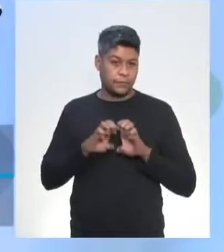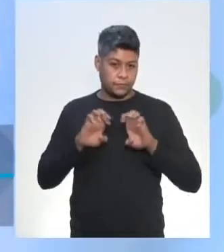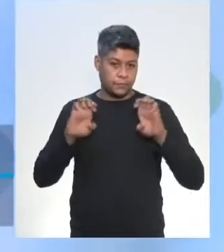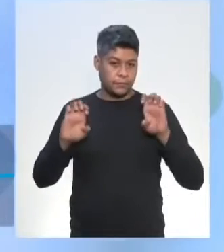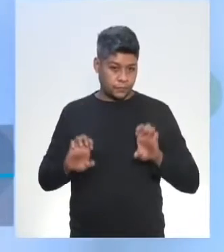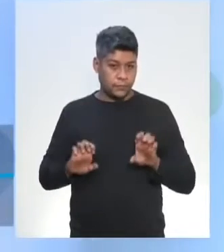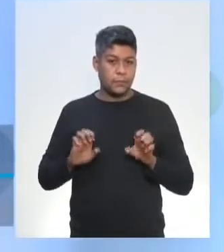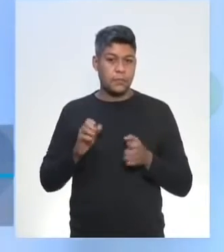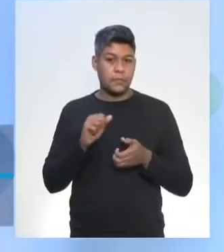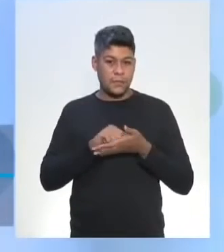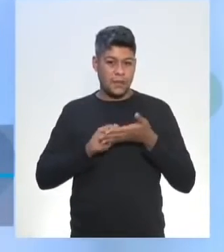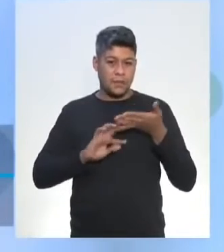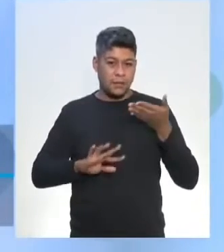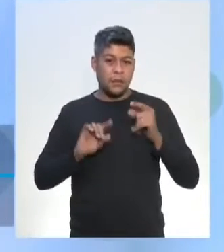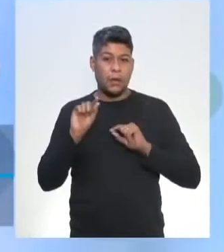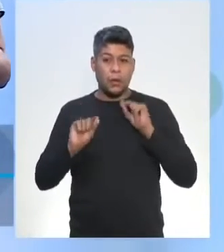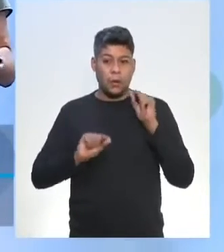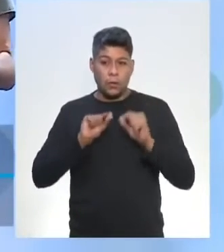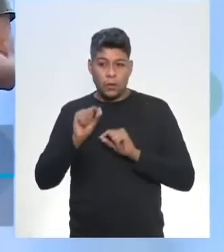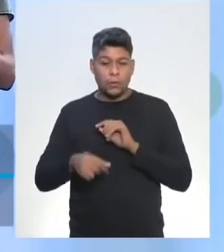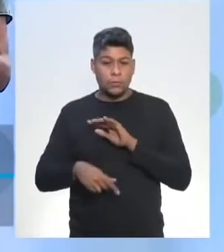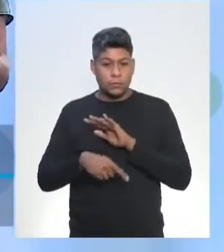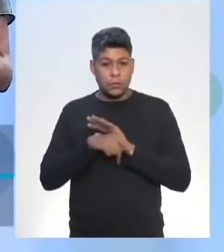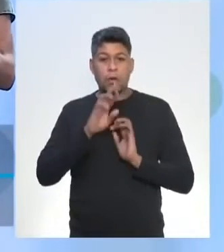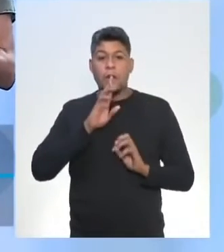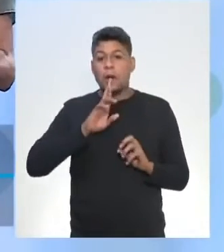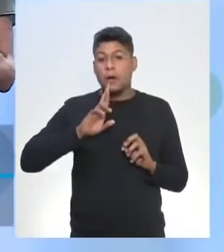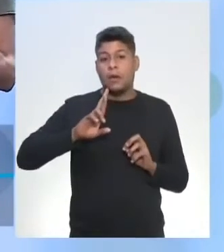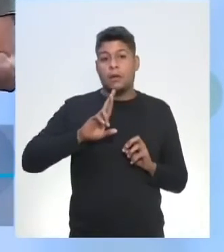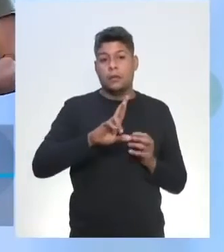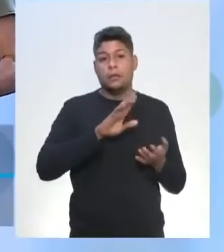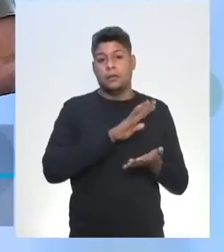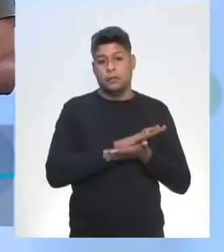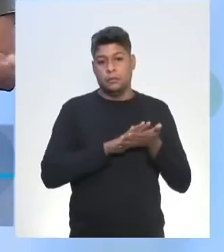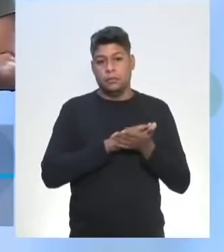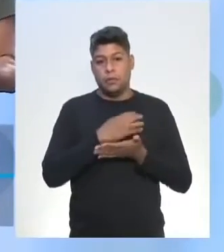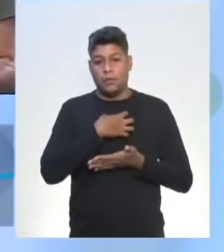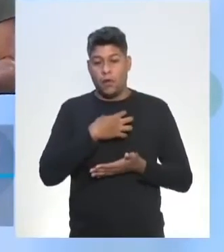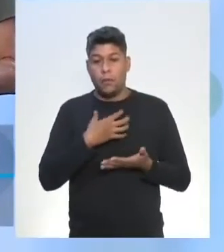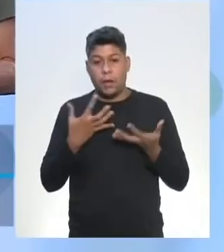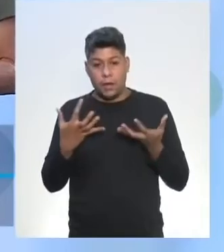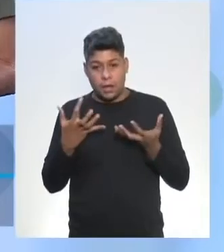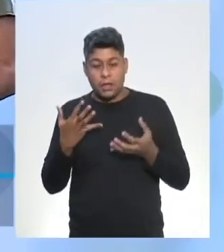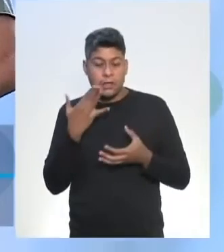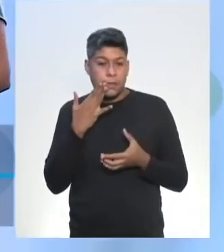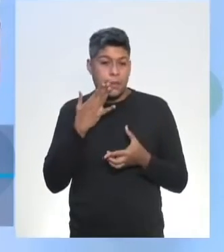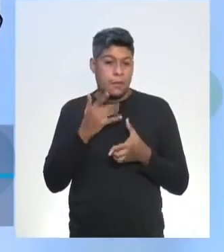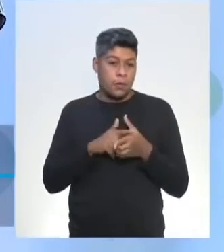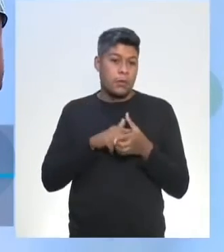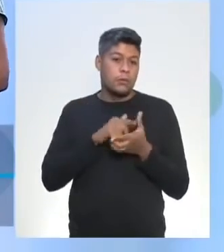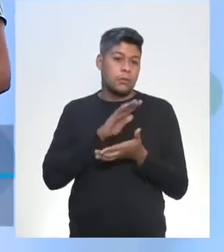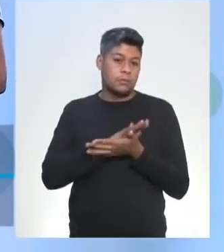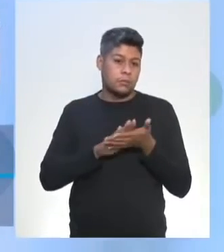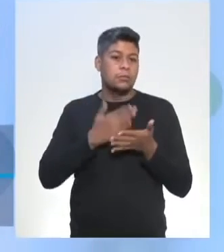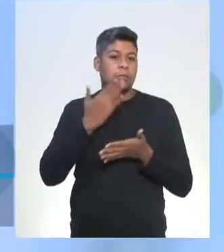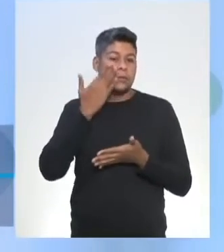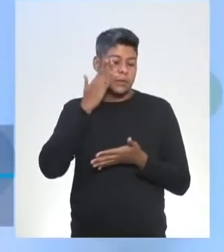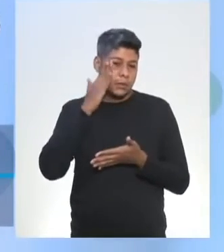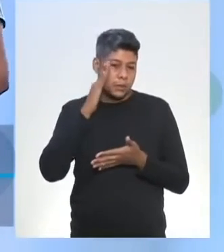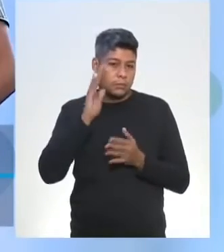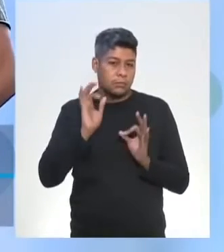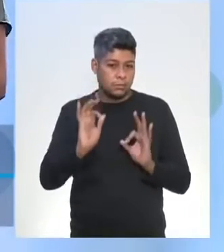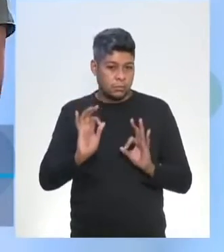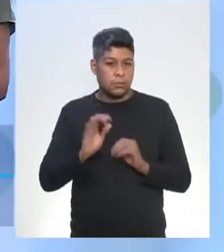estrutura do exercício não permite muito essa a essa resposta né na forma que a gente quer mas sem muitos problemas a Deu para entender